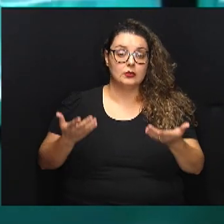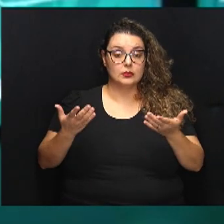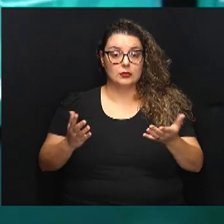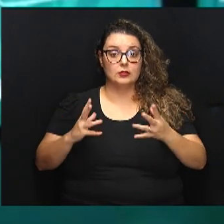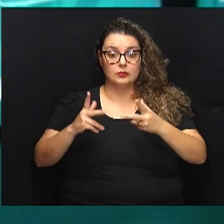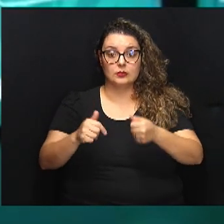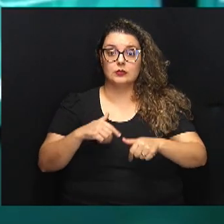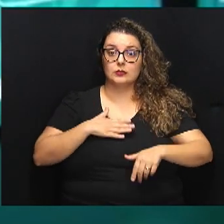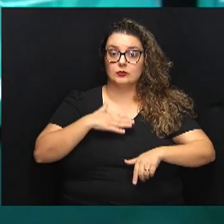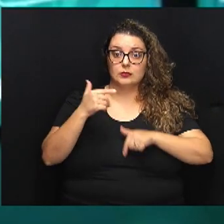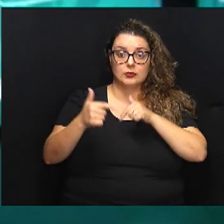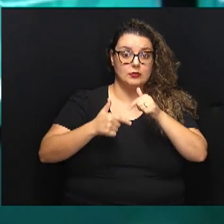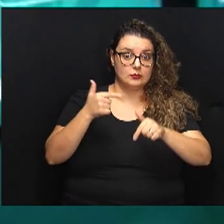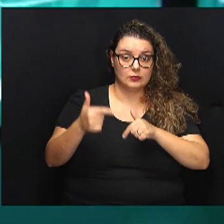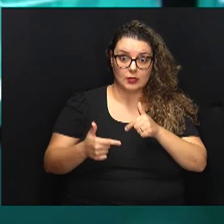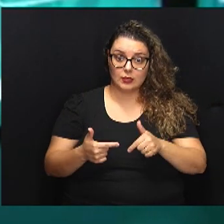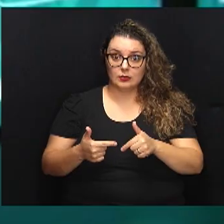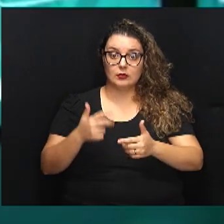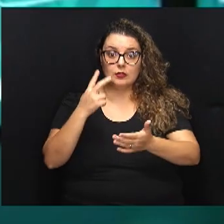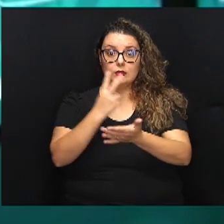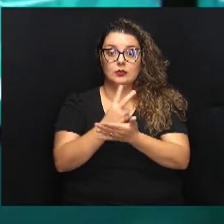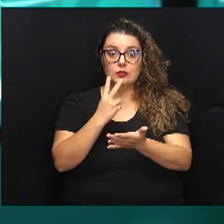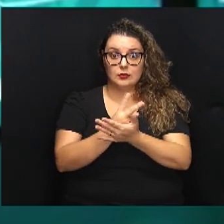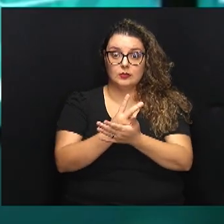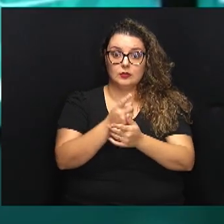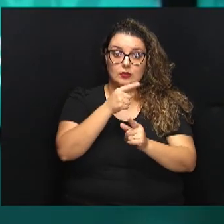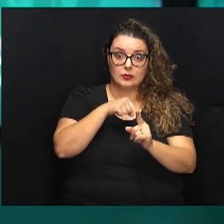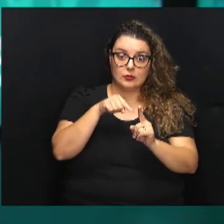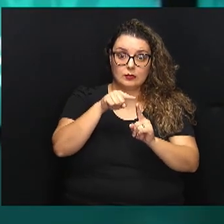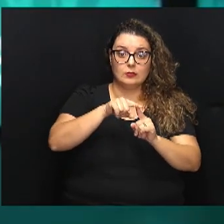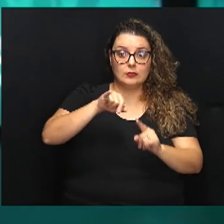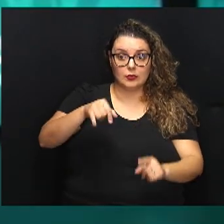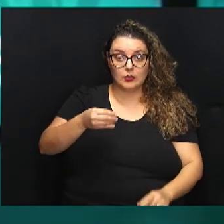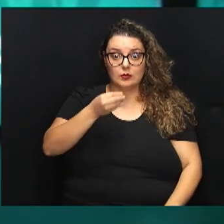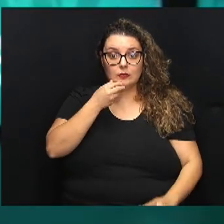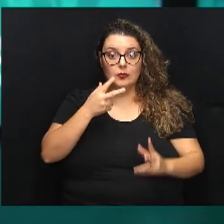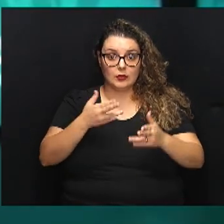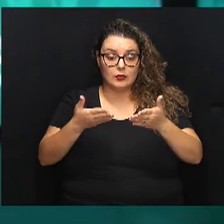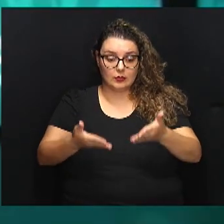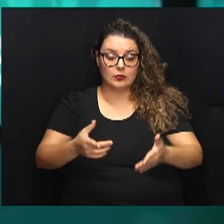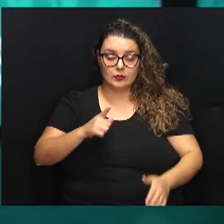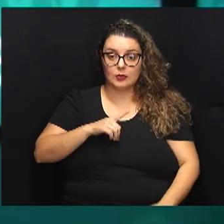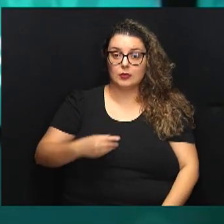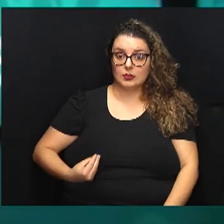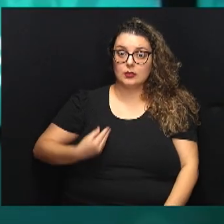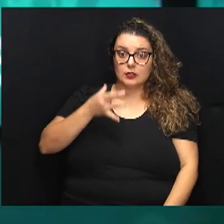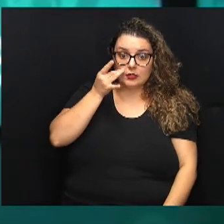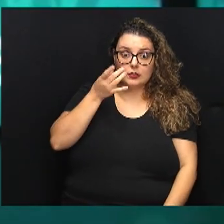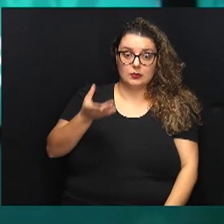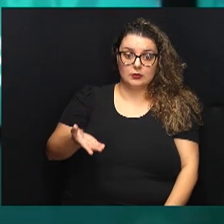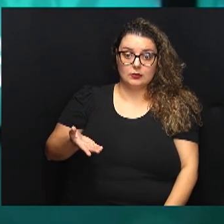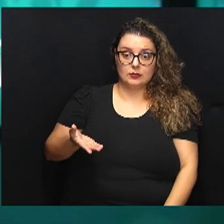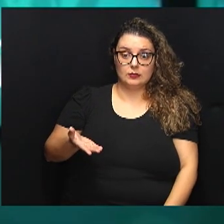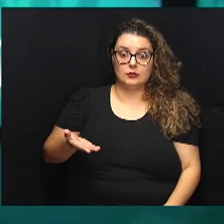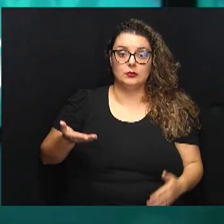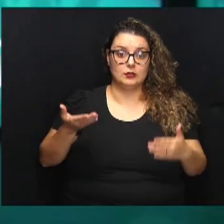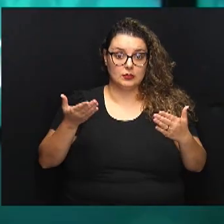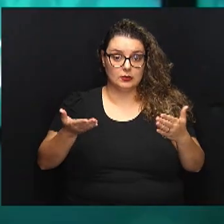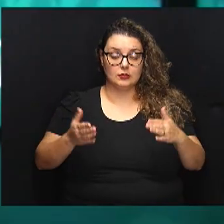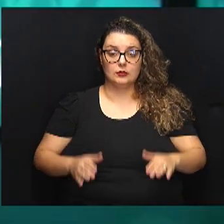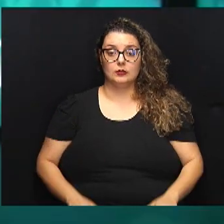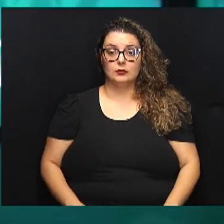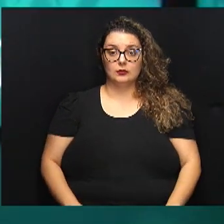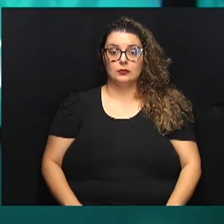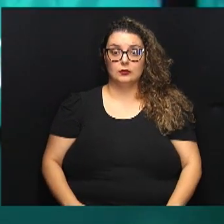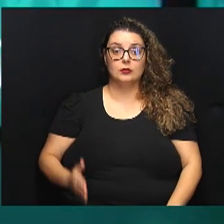os meus trabalhos foi sempre almejando uma oportunidade como essa que estou tendo. Então,